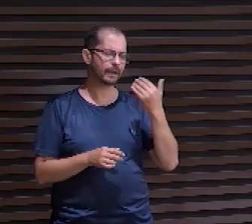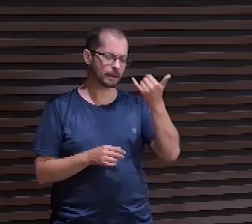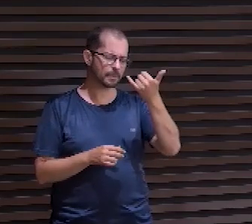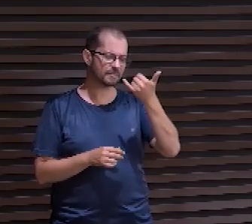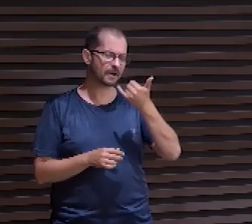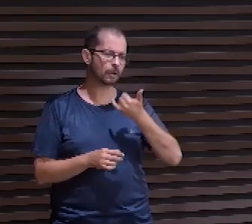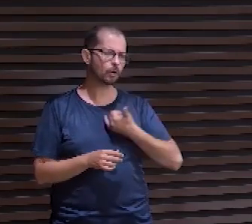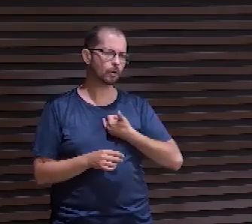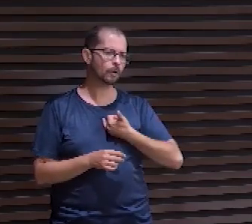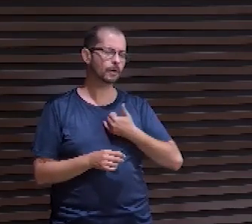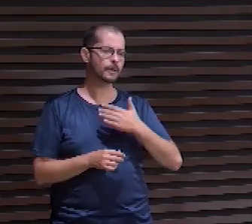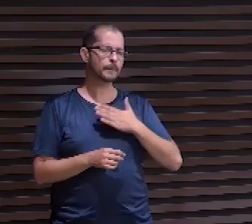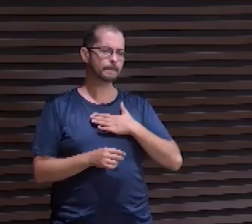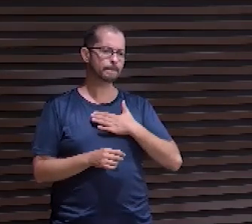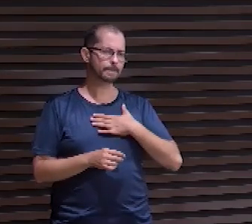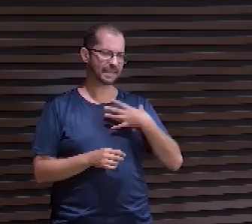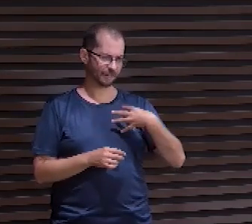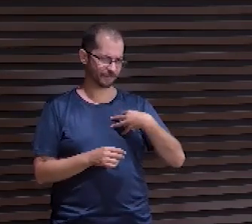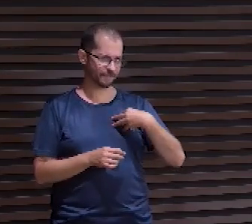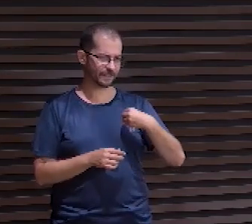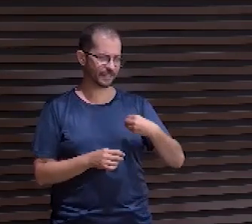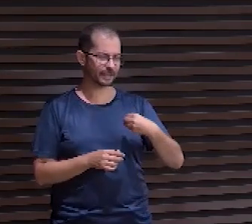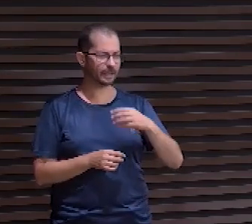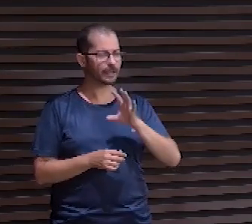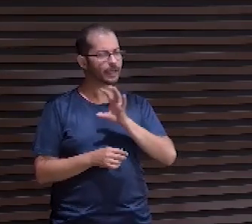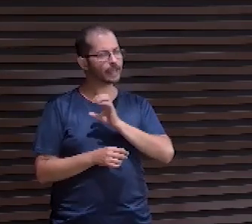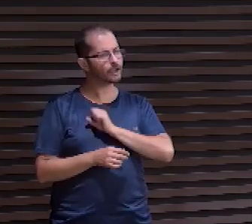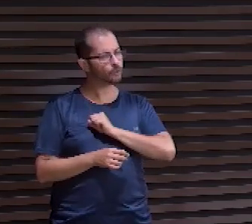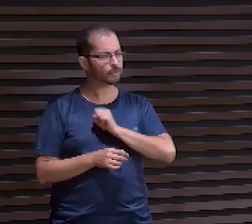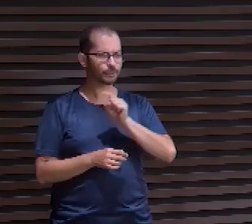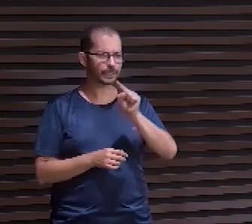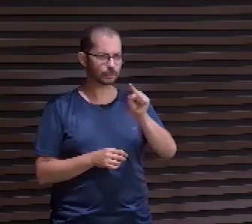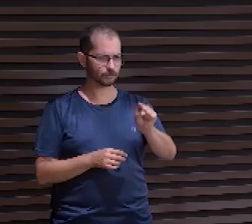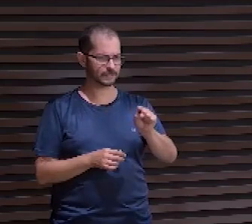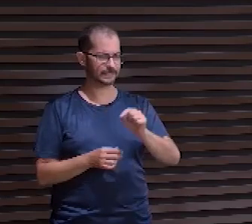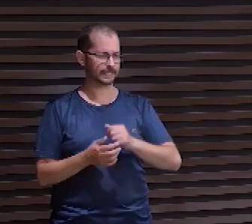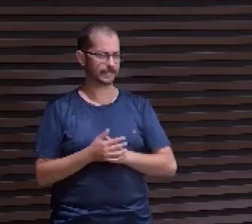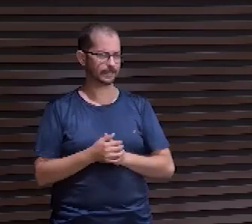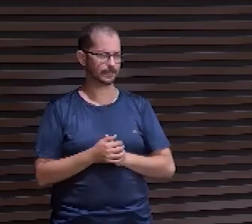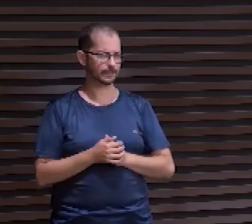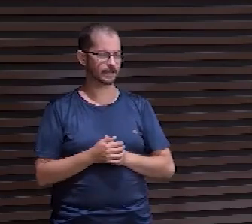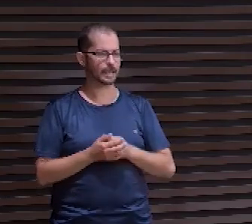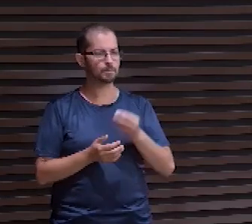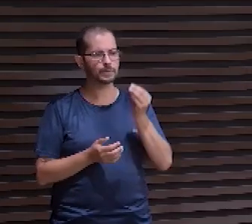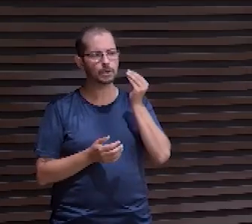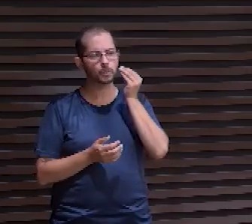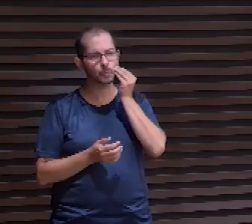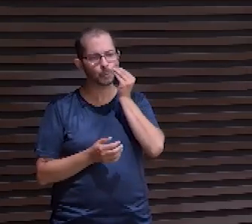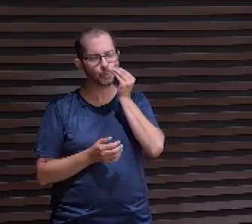disse: minha filha, eu amo tanto você. E me deu um beijo.